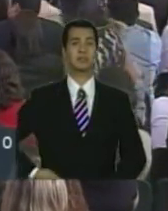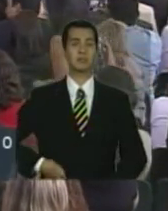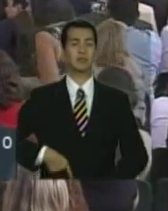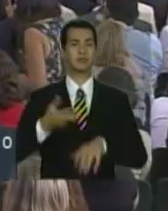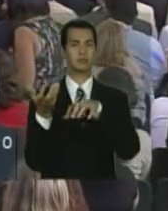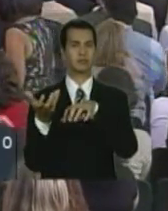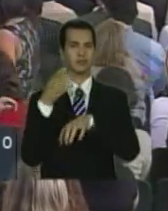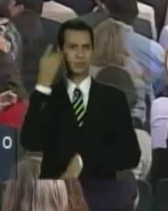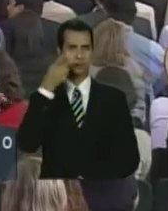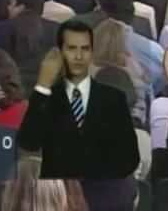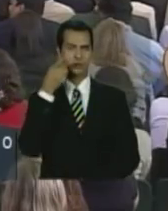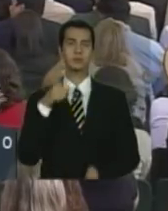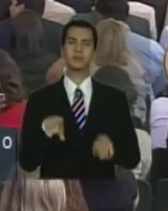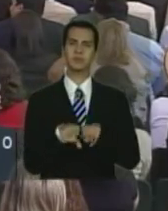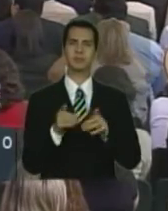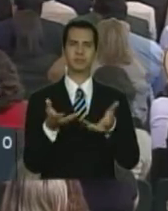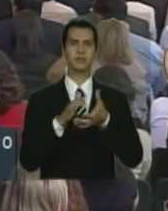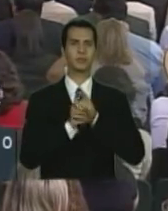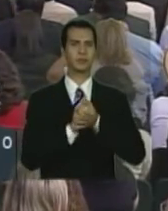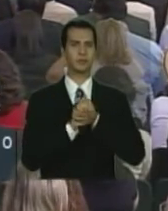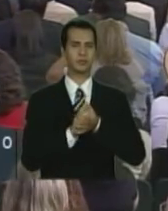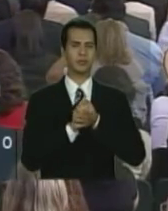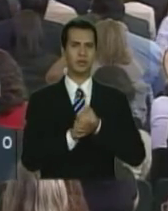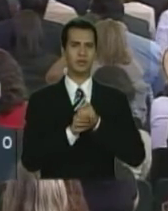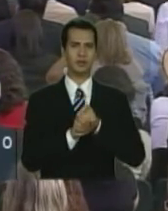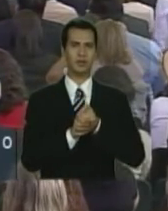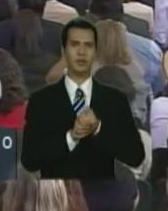Queria cumprimentar também,